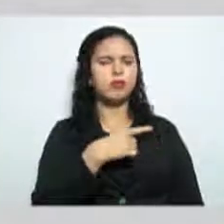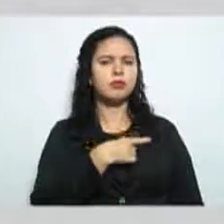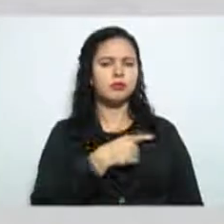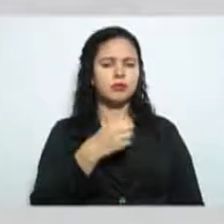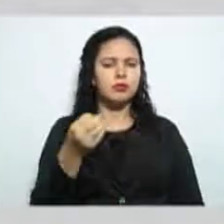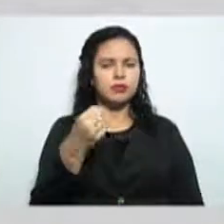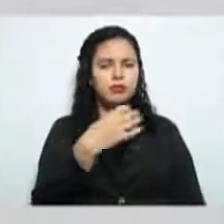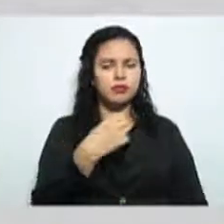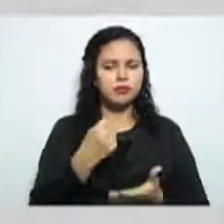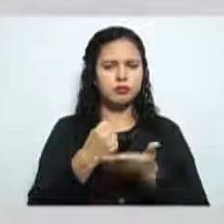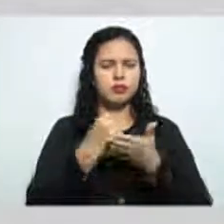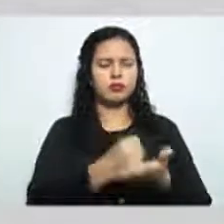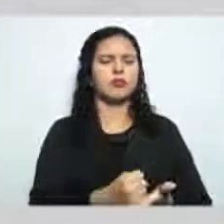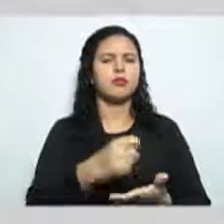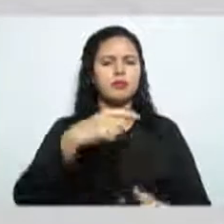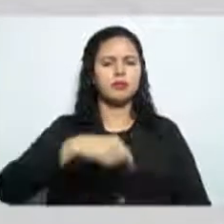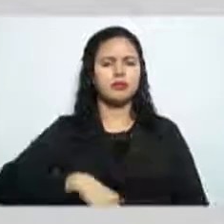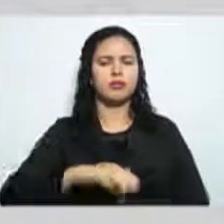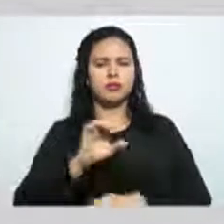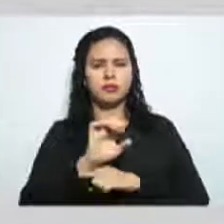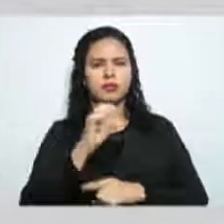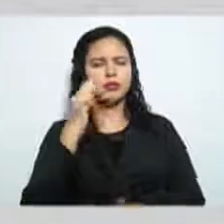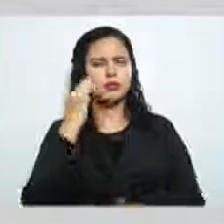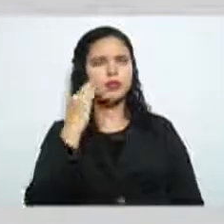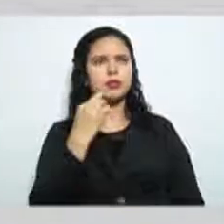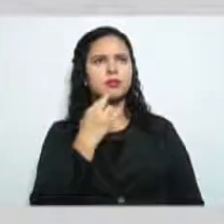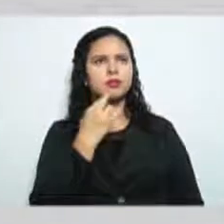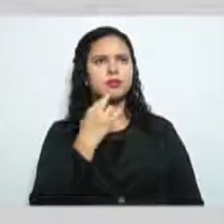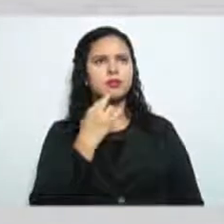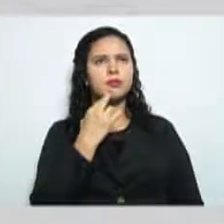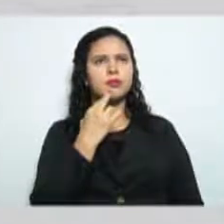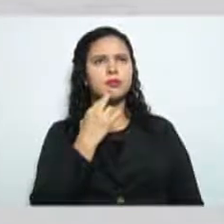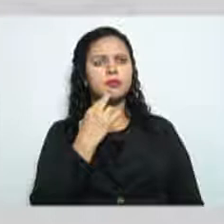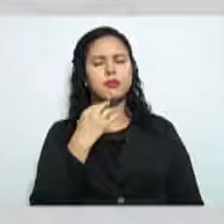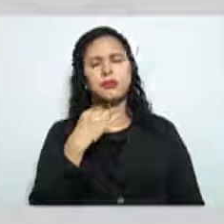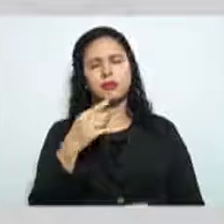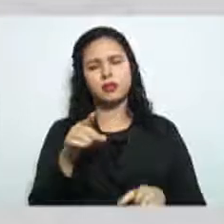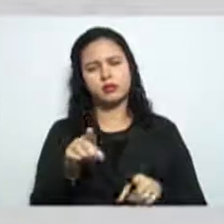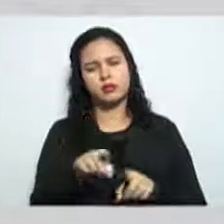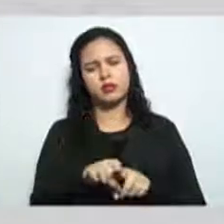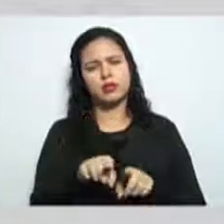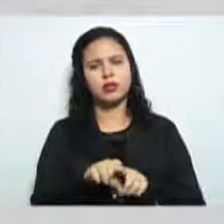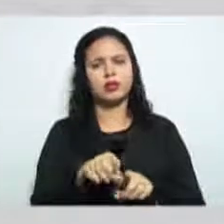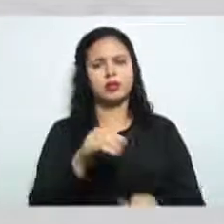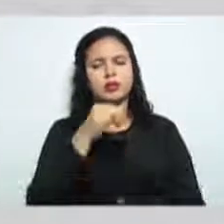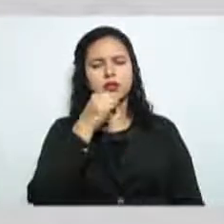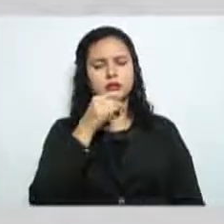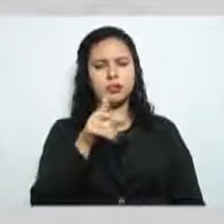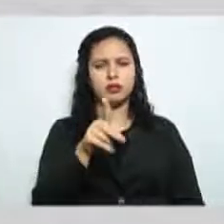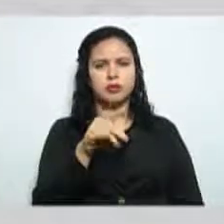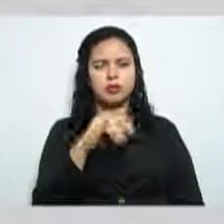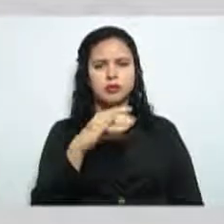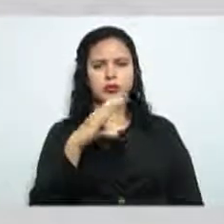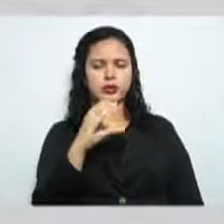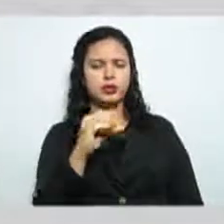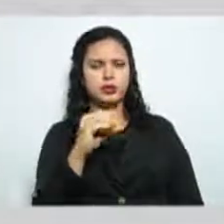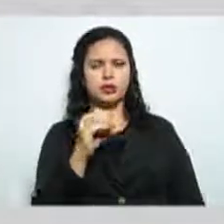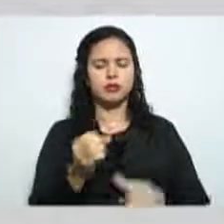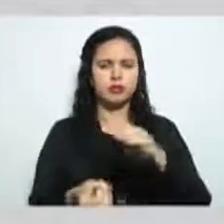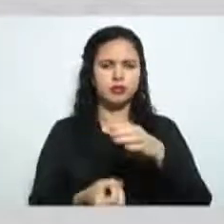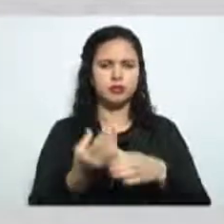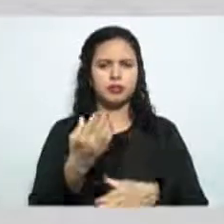iniciativas no estado de Rondônia. Por exemplo, os Projetos Integrados de Colonização, PIC, que deu origem aos nossos municípios